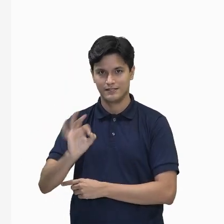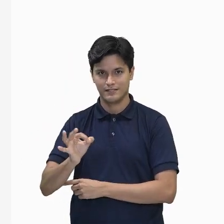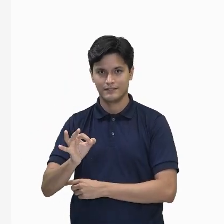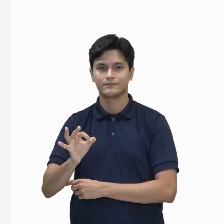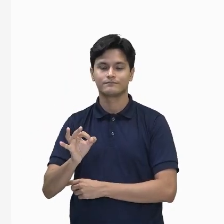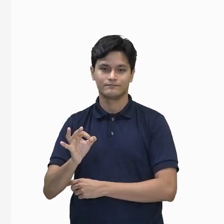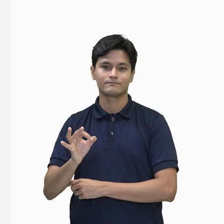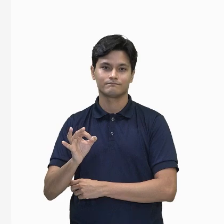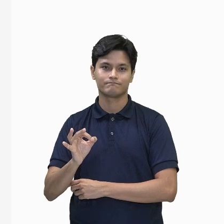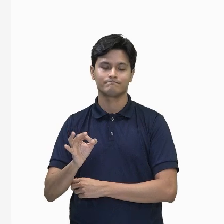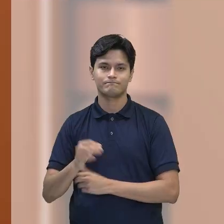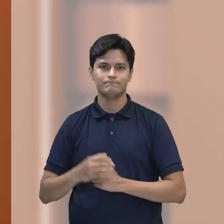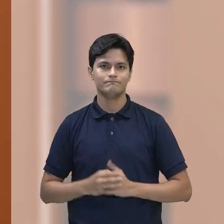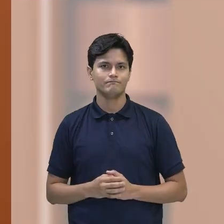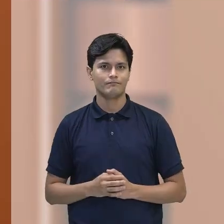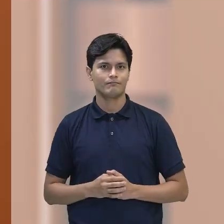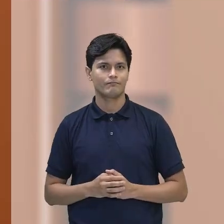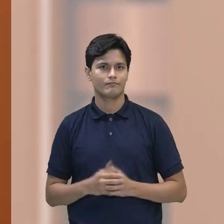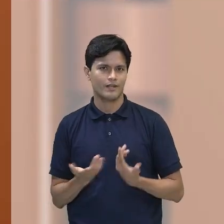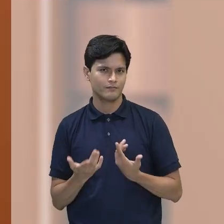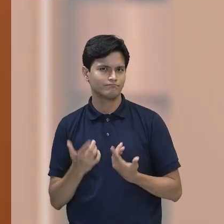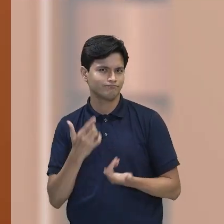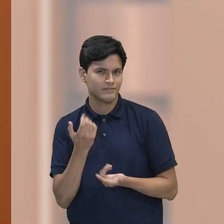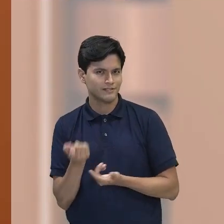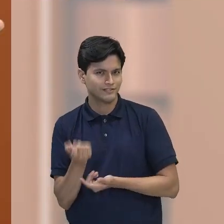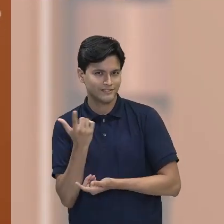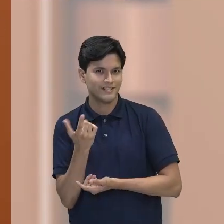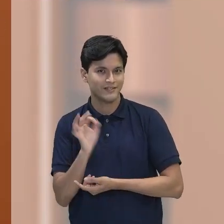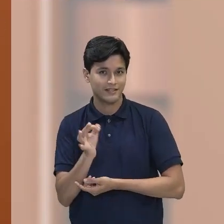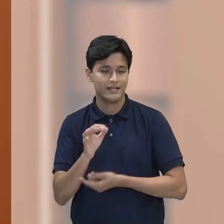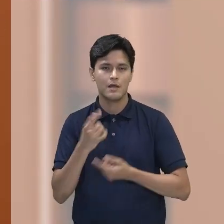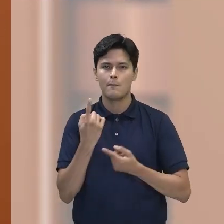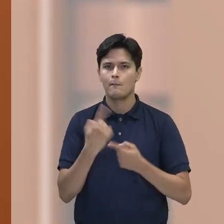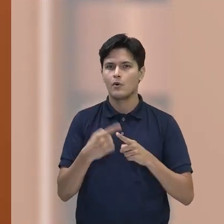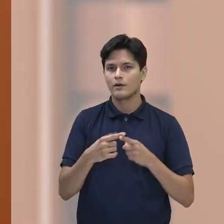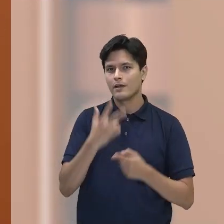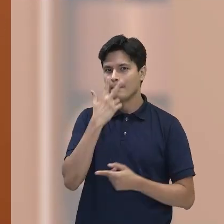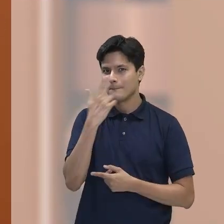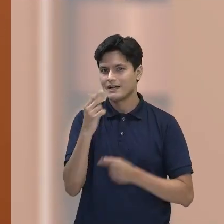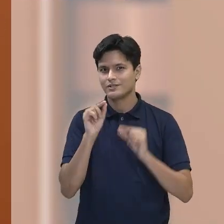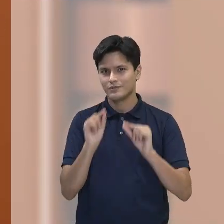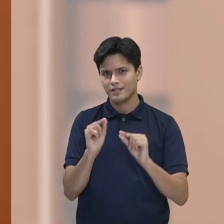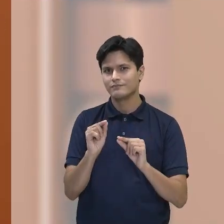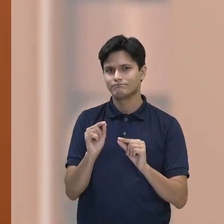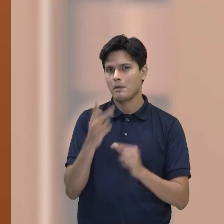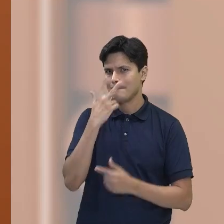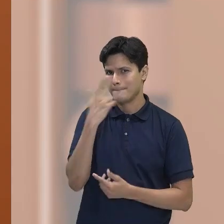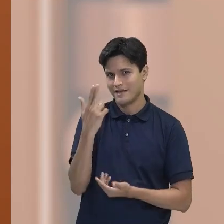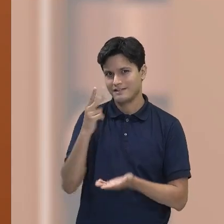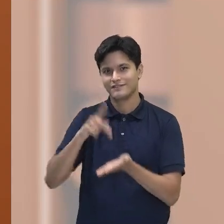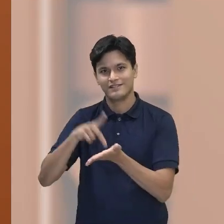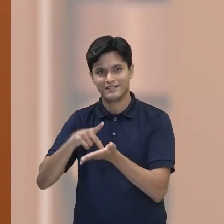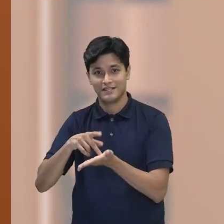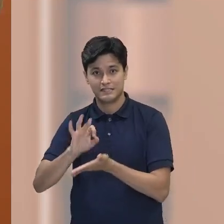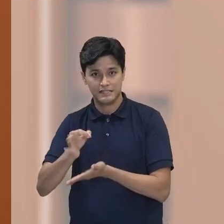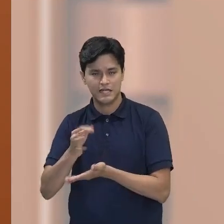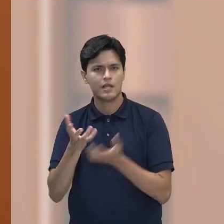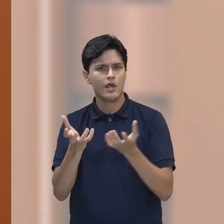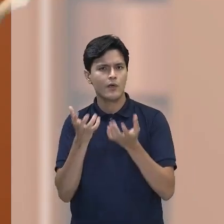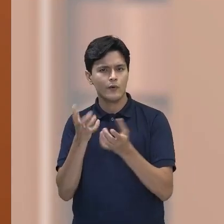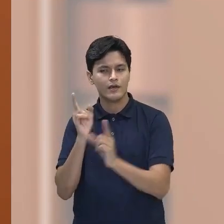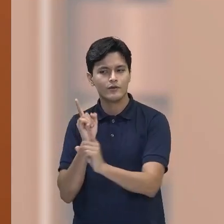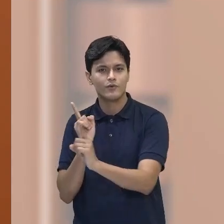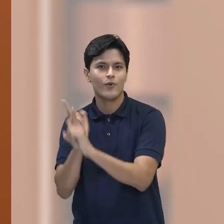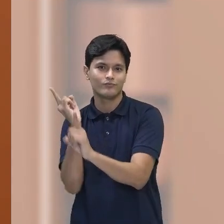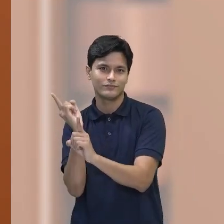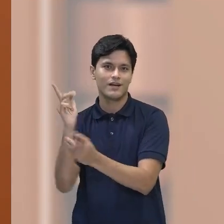Até para falar assim é engraçado, né? Chega a ser engraçado, porque parece verdade isso daí, né? Eu quero buscar o quê?